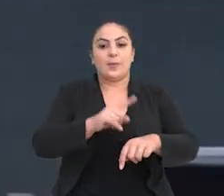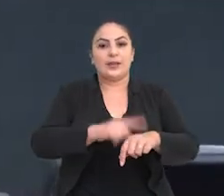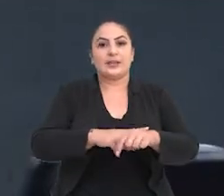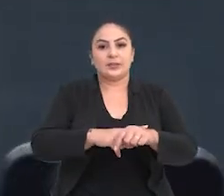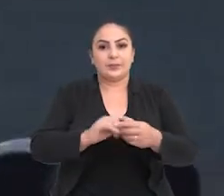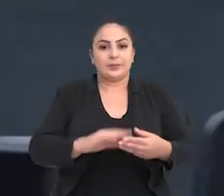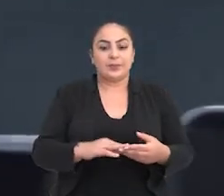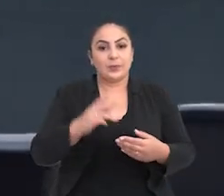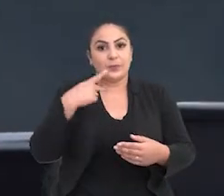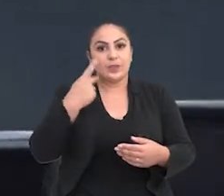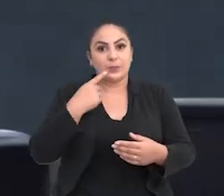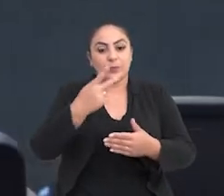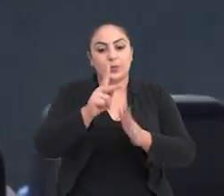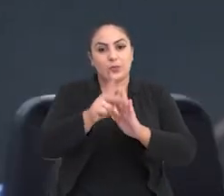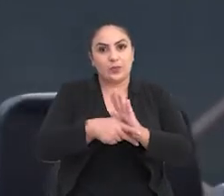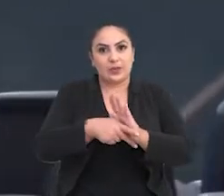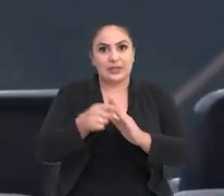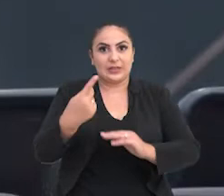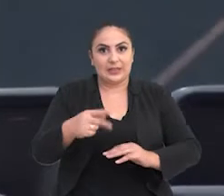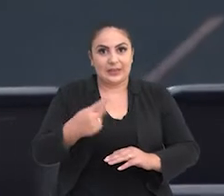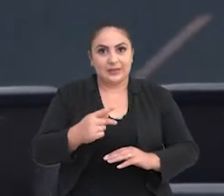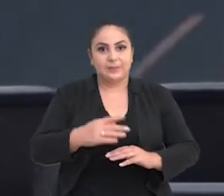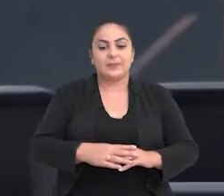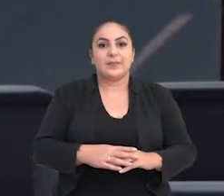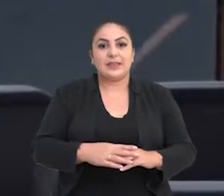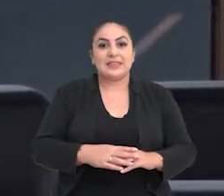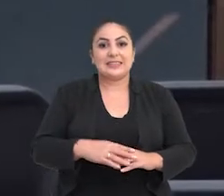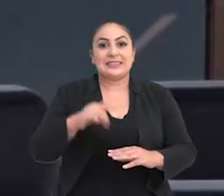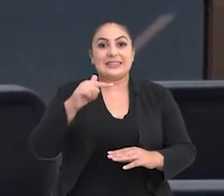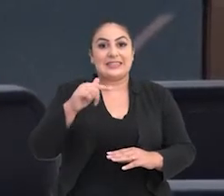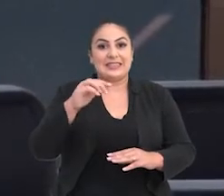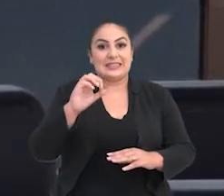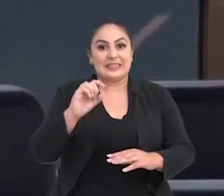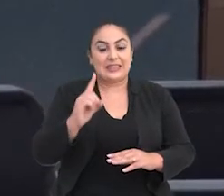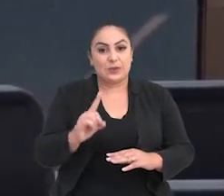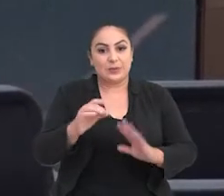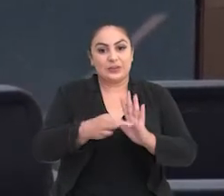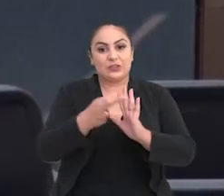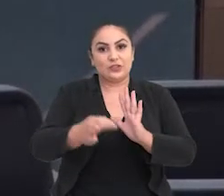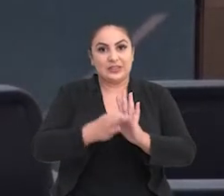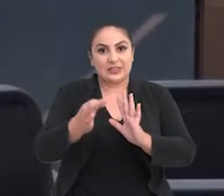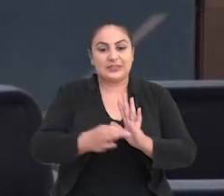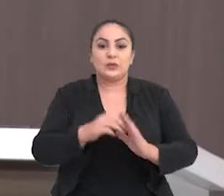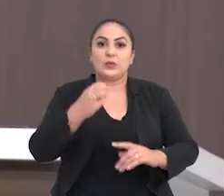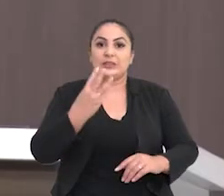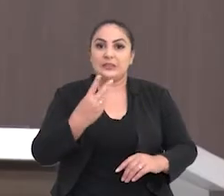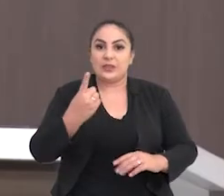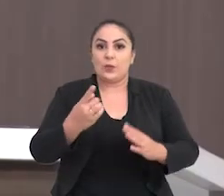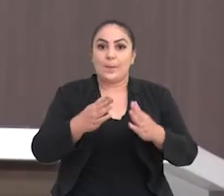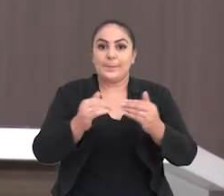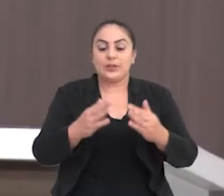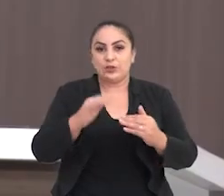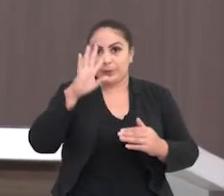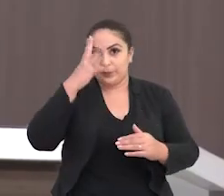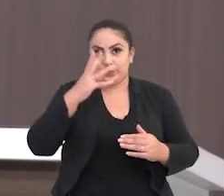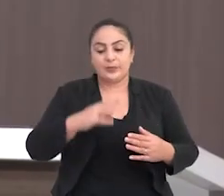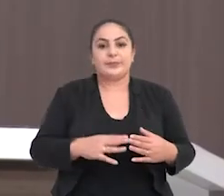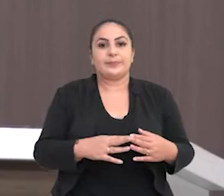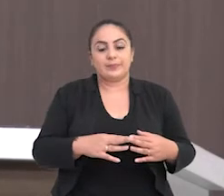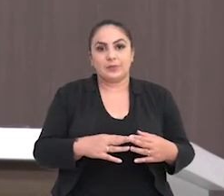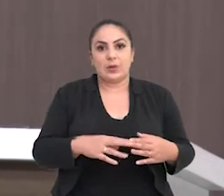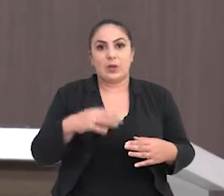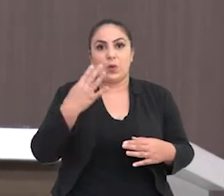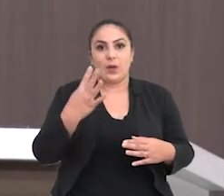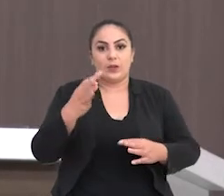o parlamentar protocolou na Casa Legislativa 71 indicações, 31 pedidos de